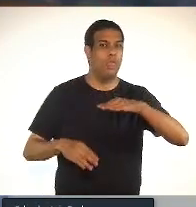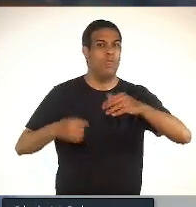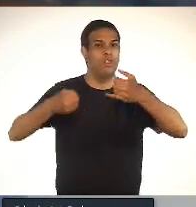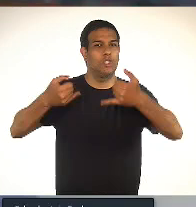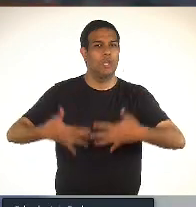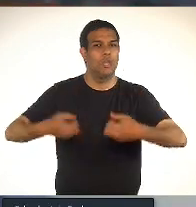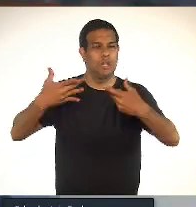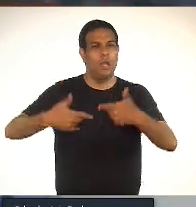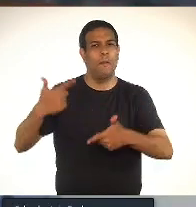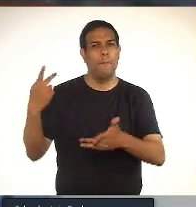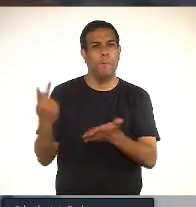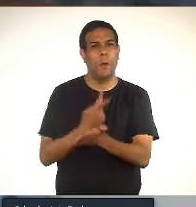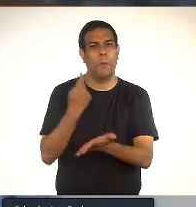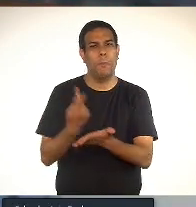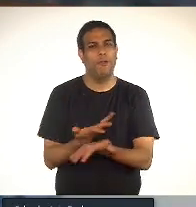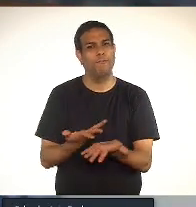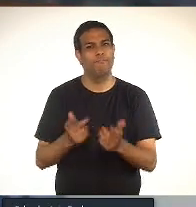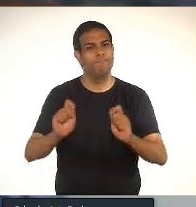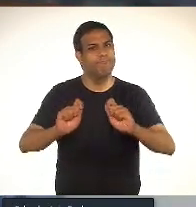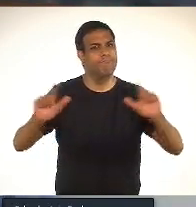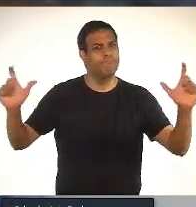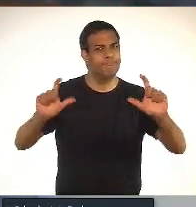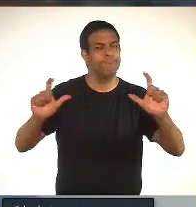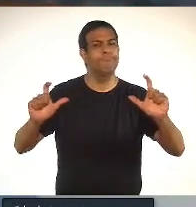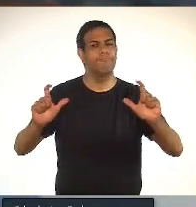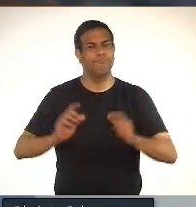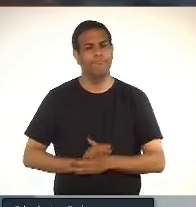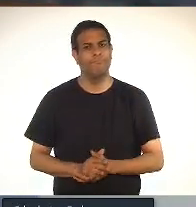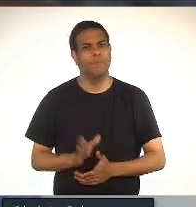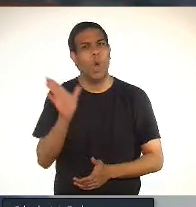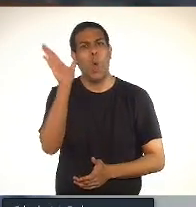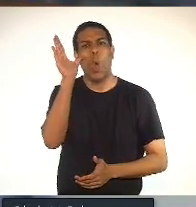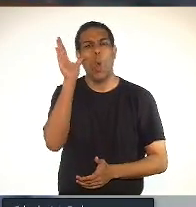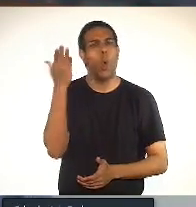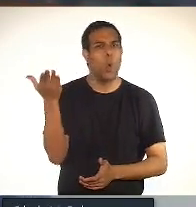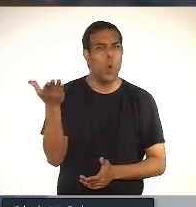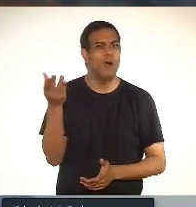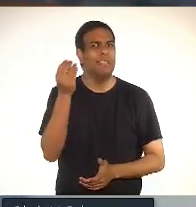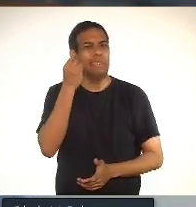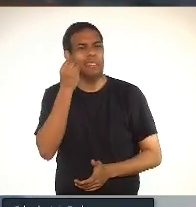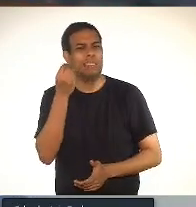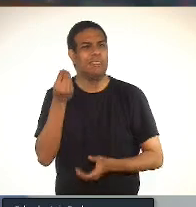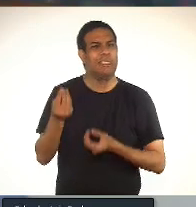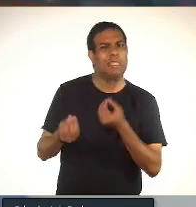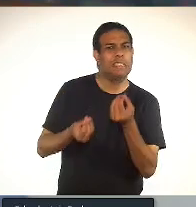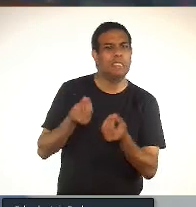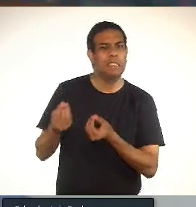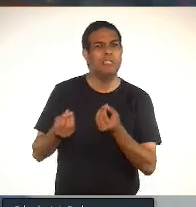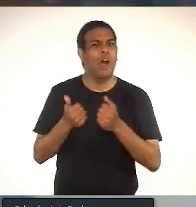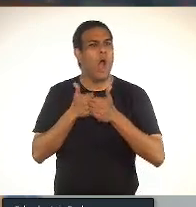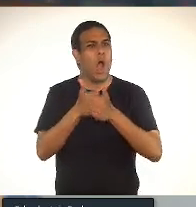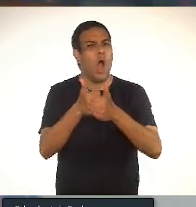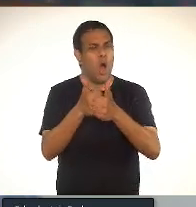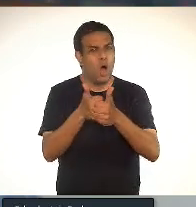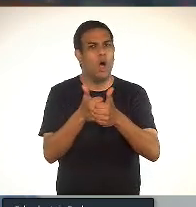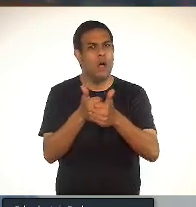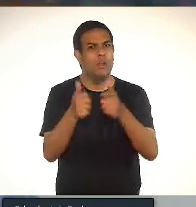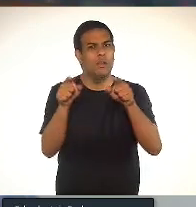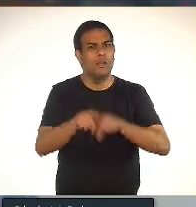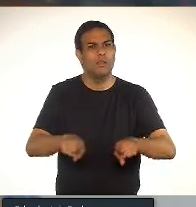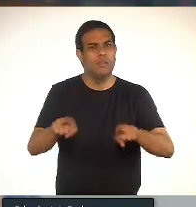todo. Eu queria também chamar a atenção, porque eu também estou curioso e tentando ali acompanhar